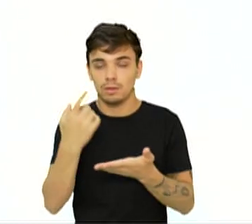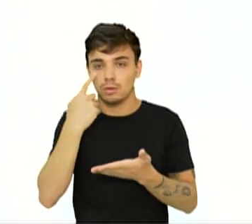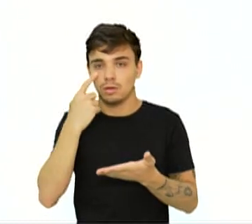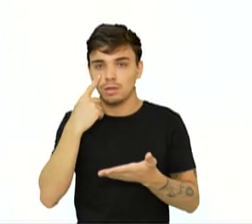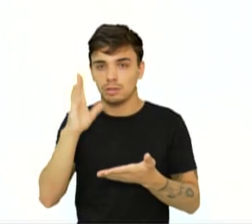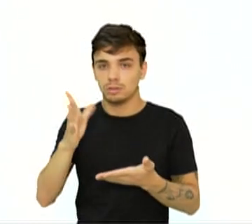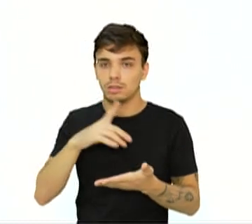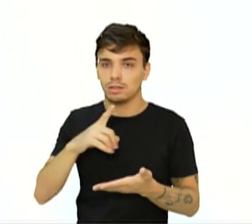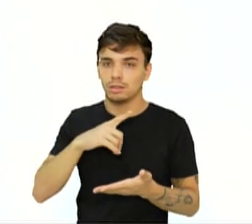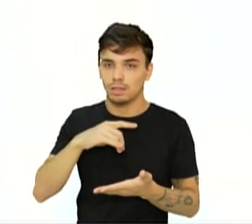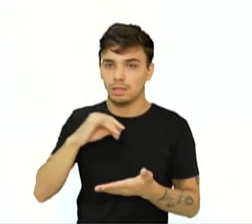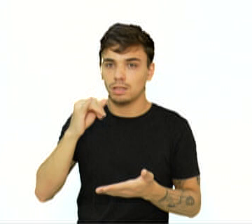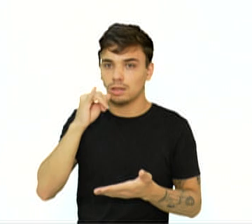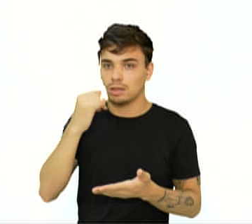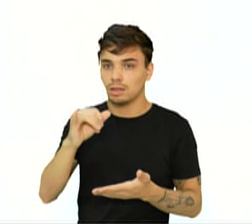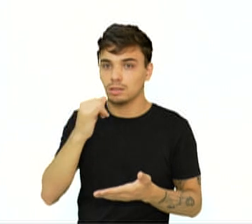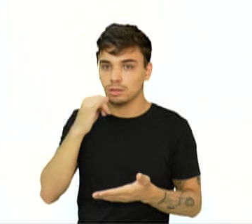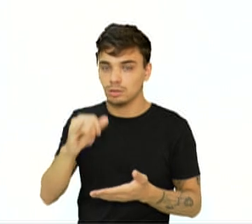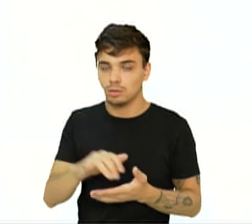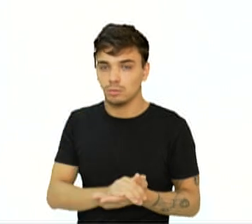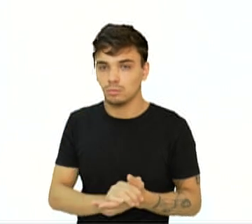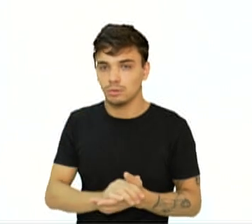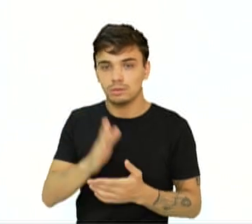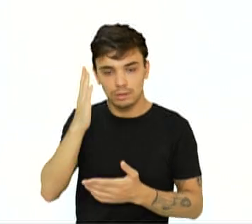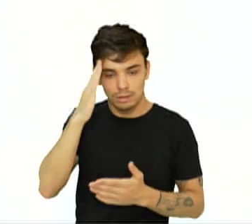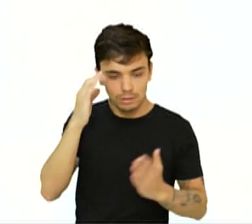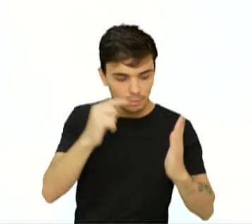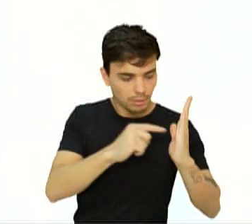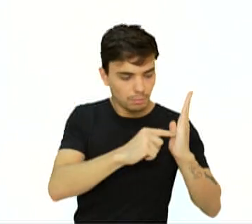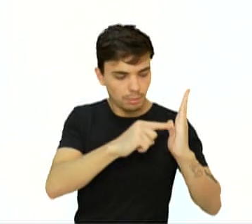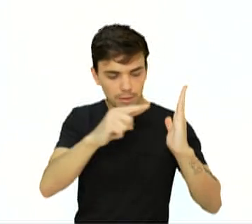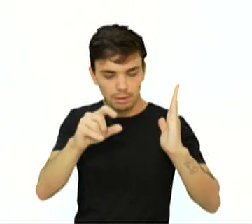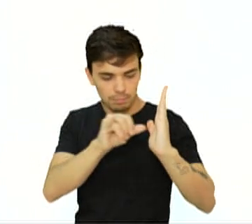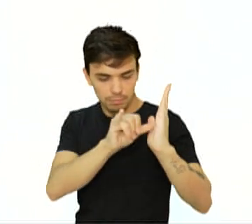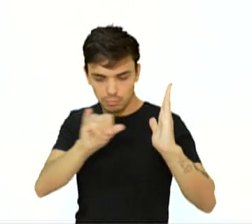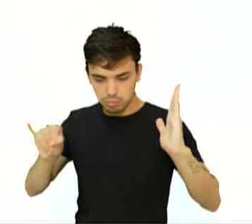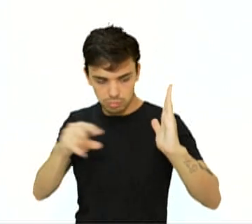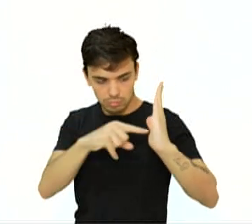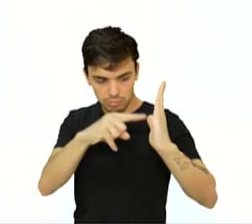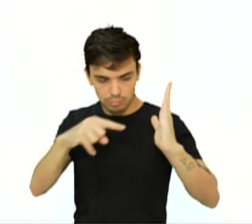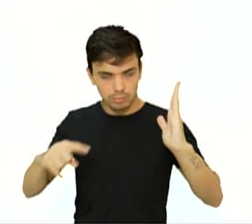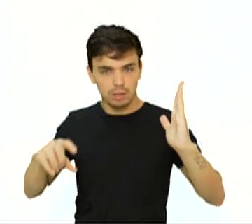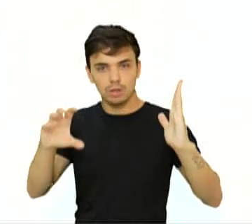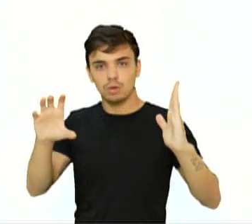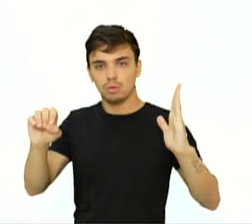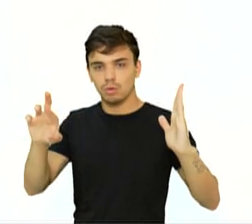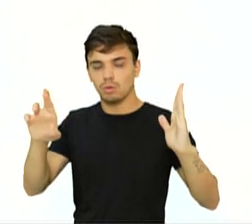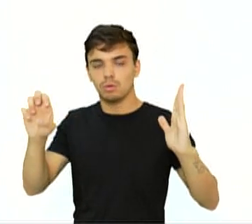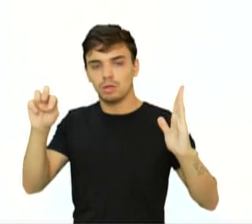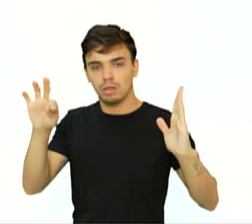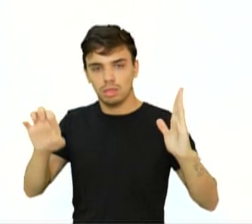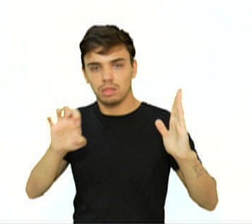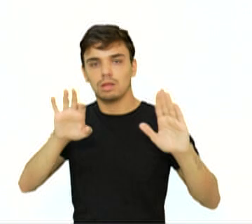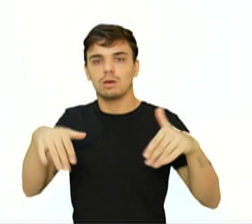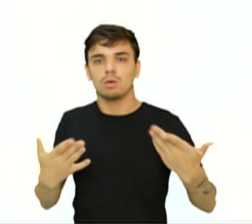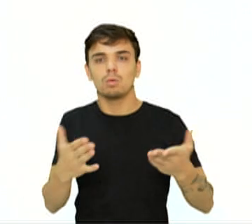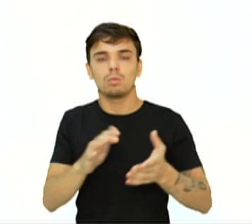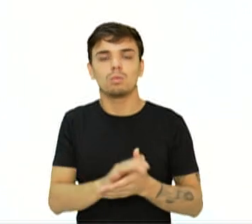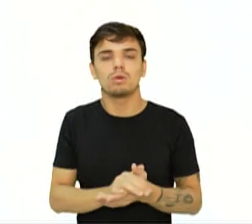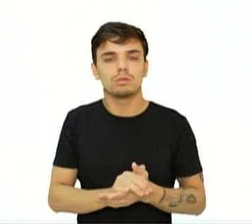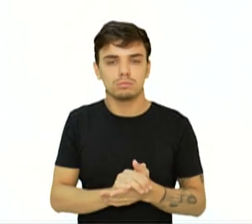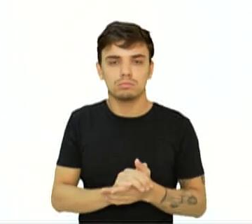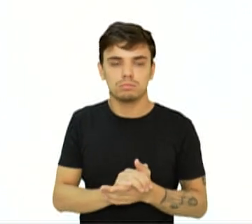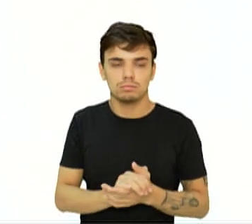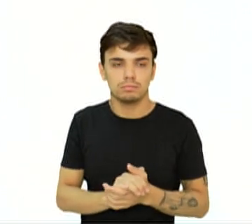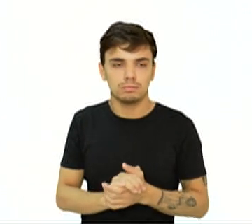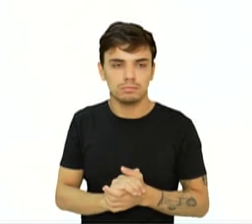mão, agora a gente pode saber a corrente que passa pelo circuito, quando a frequência é 2000